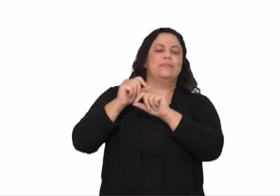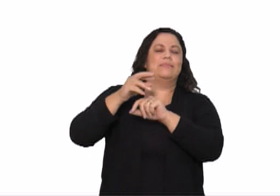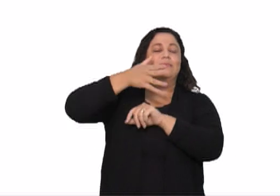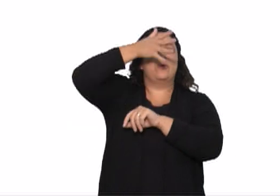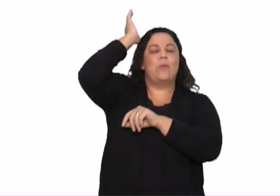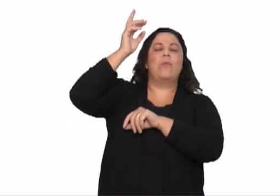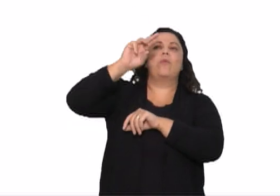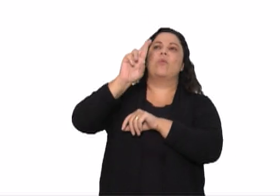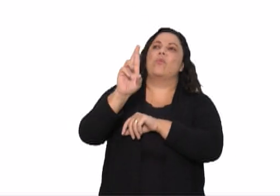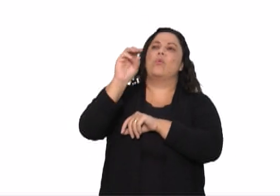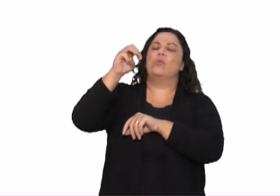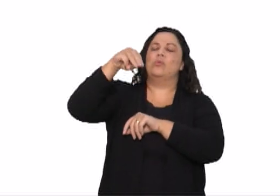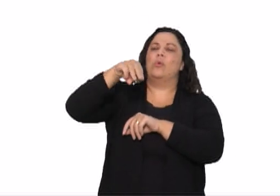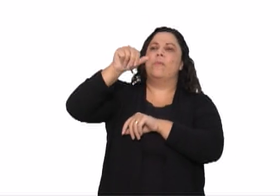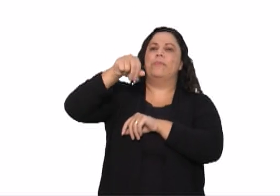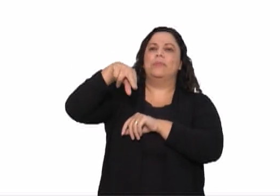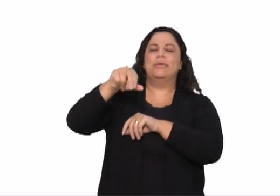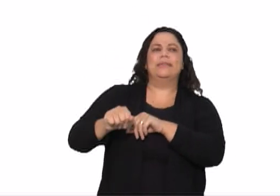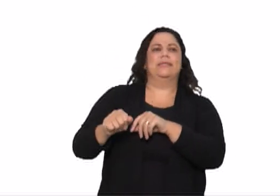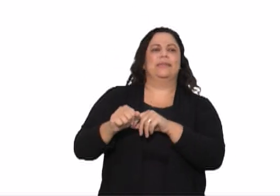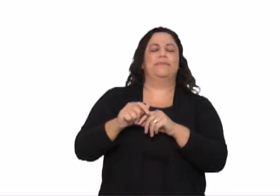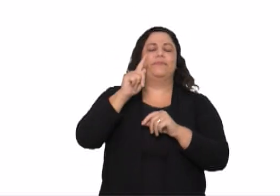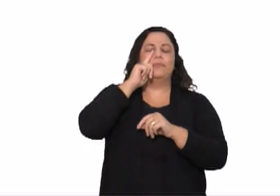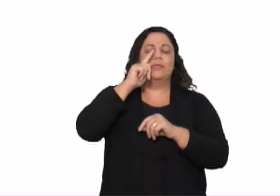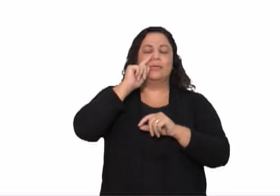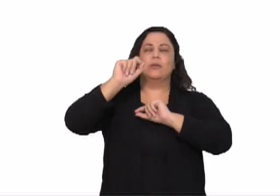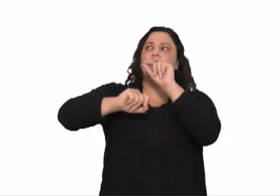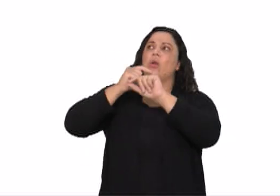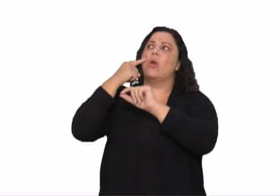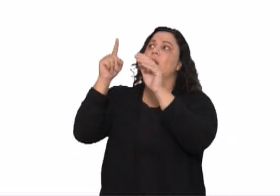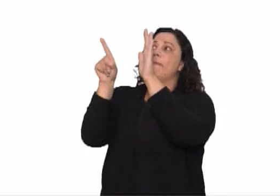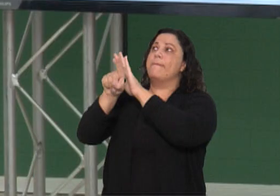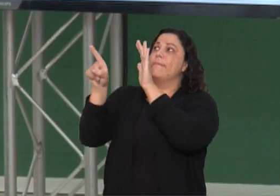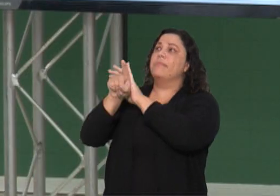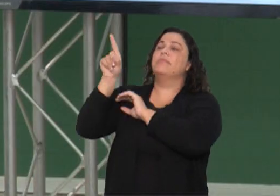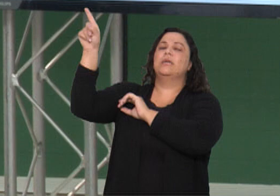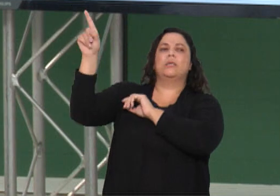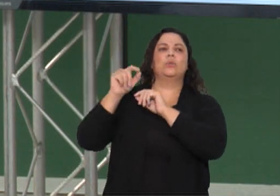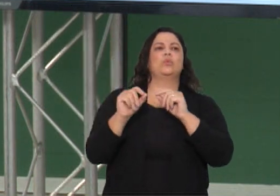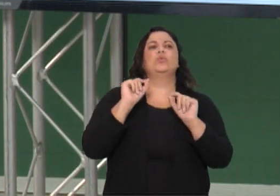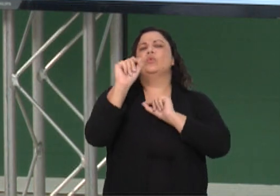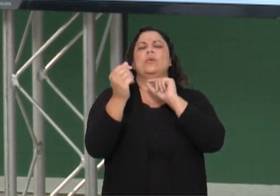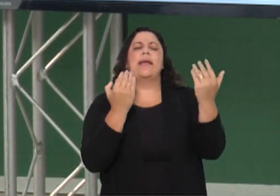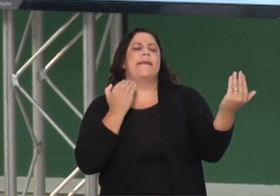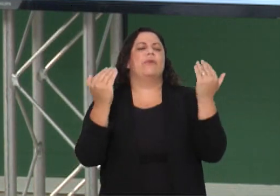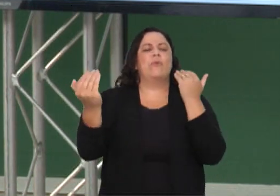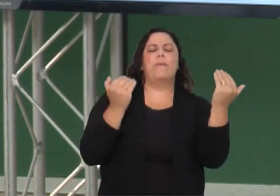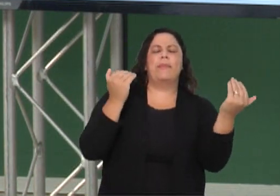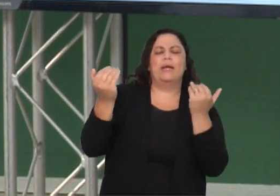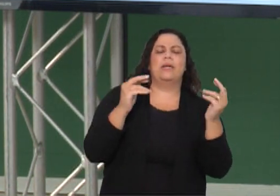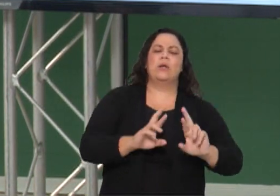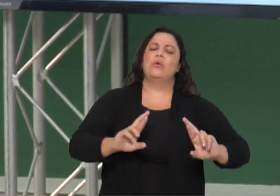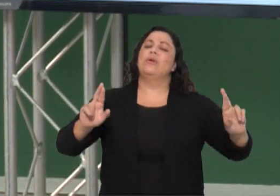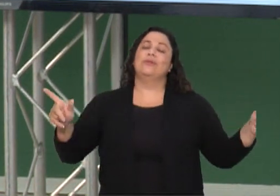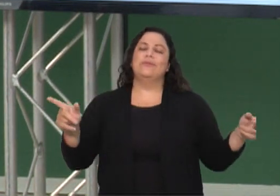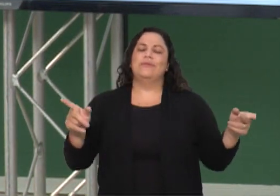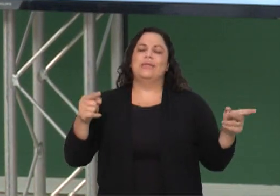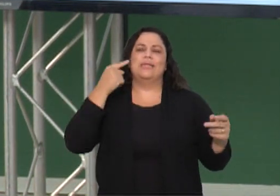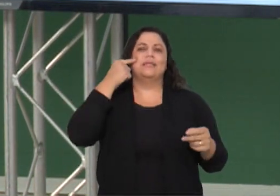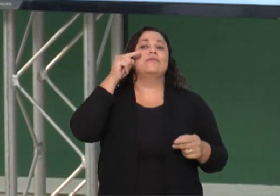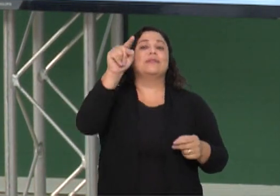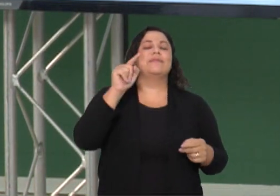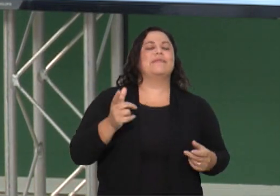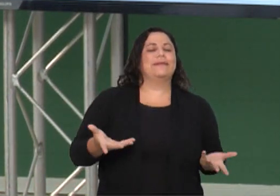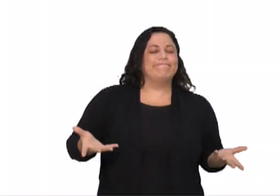compará-las? Quais semelhanças e diferenças você identifica nelas? Responde aí no caderno, bem bacana. Daqui a pouquinho nós voltamos e vamos